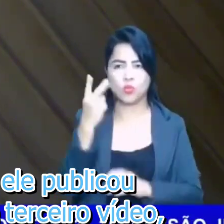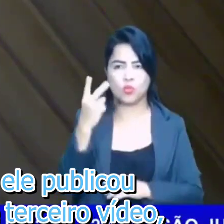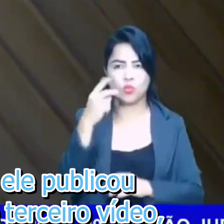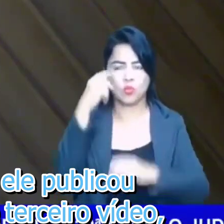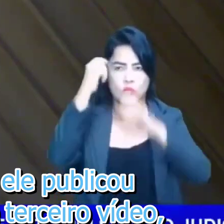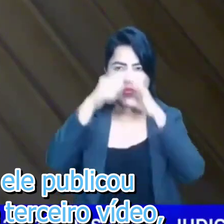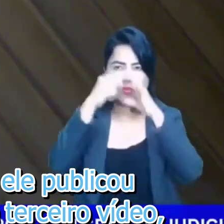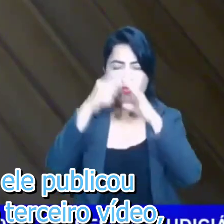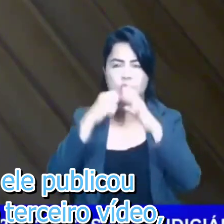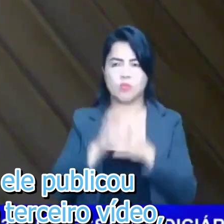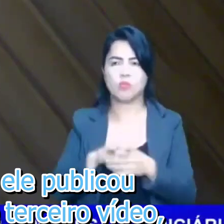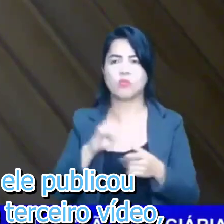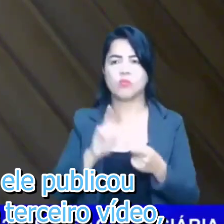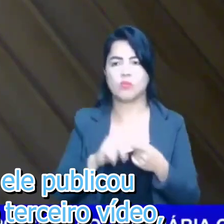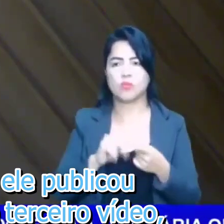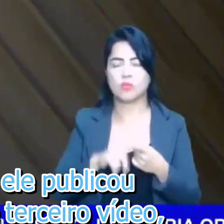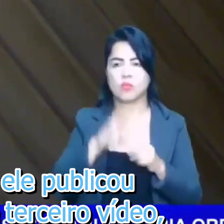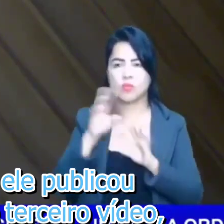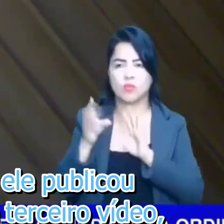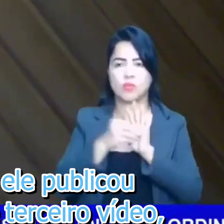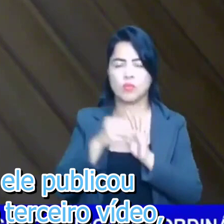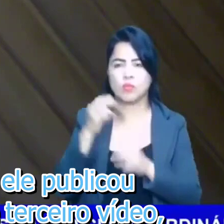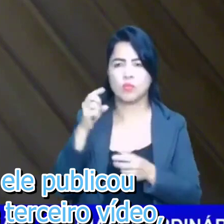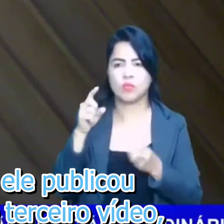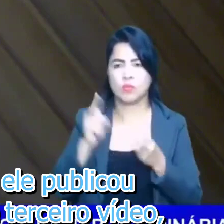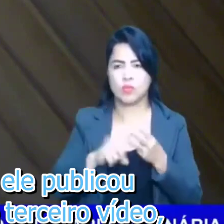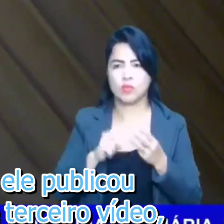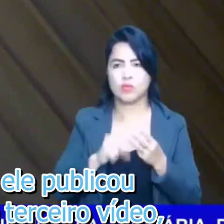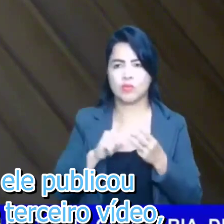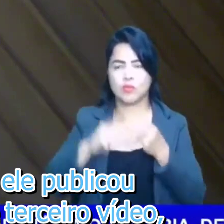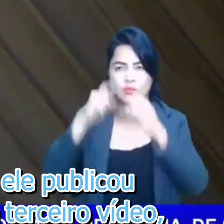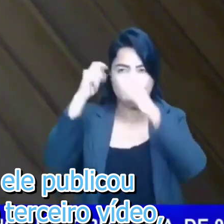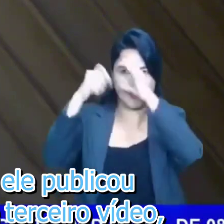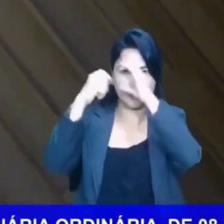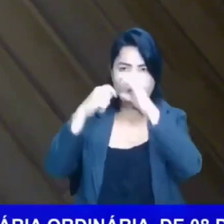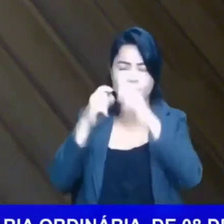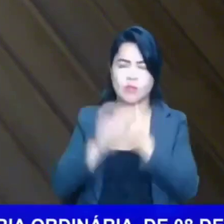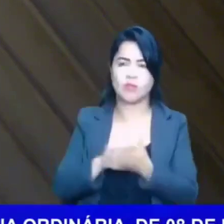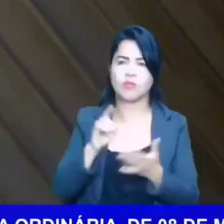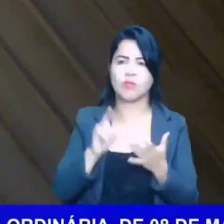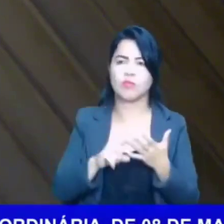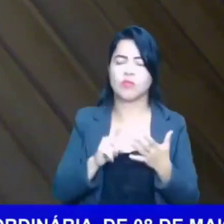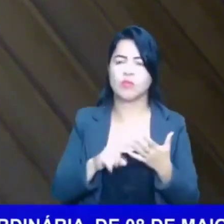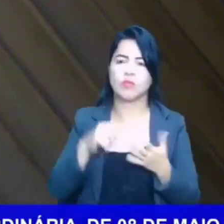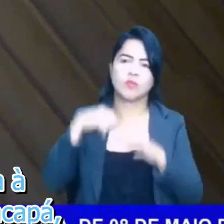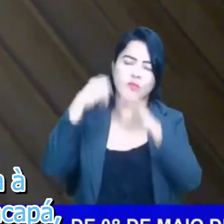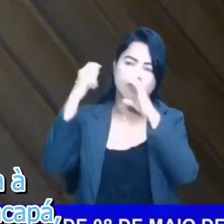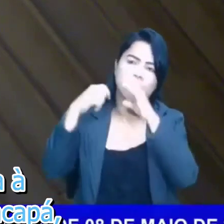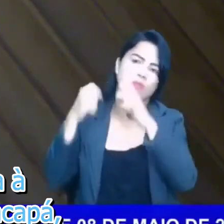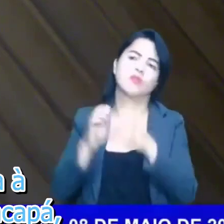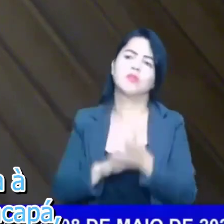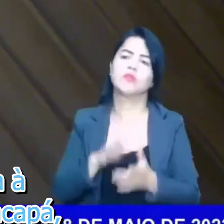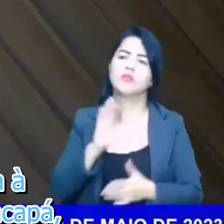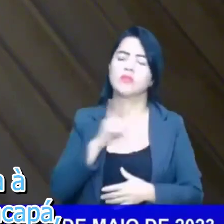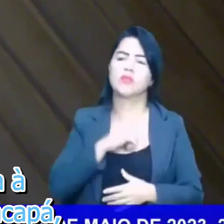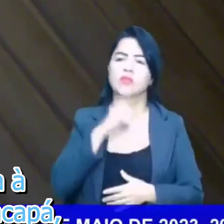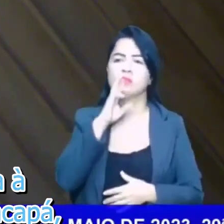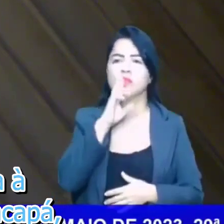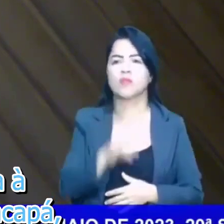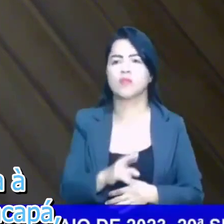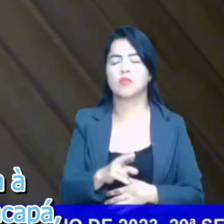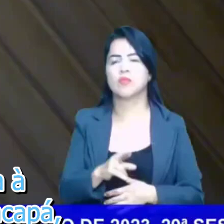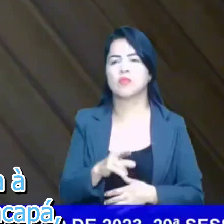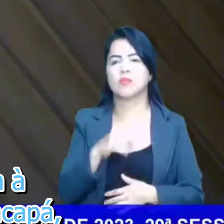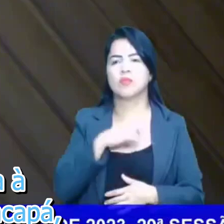e também publicou um terceiro vídeo. Esse terceiro vídeo já foi um vídeo em resposta a